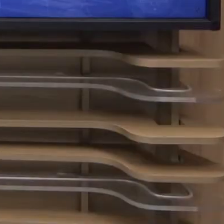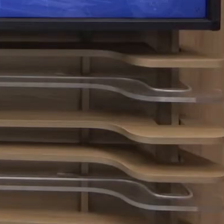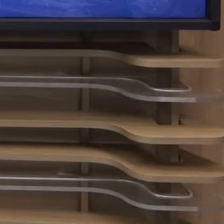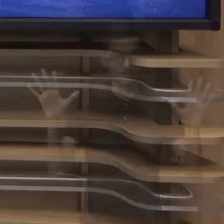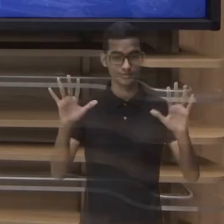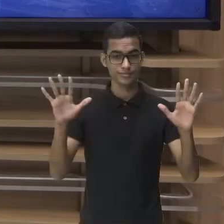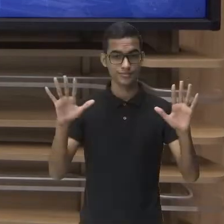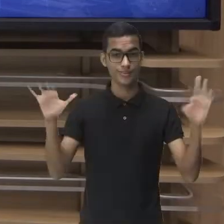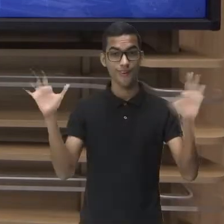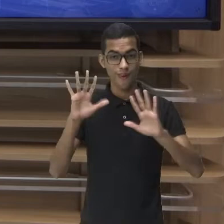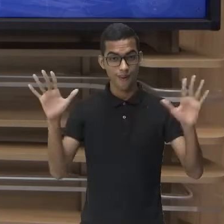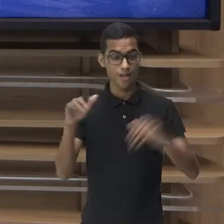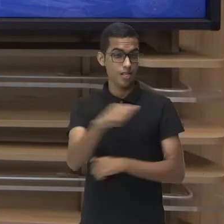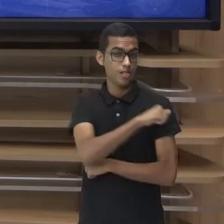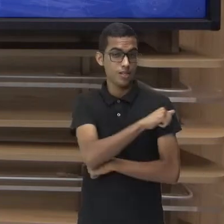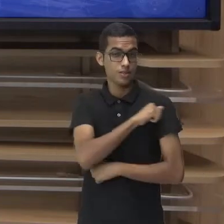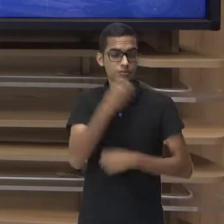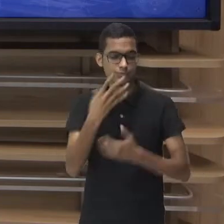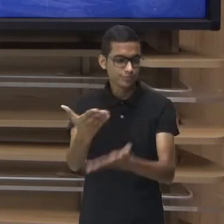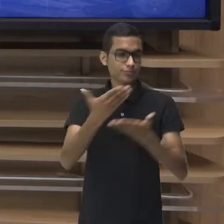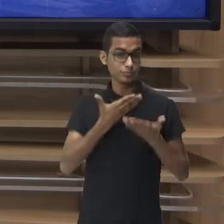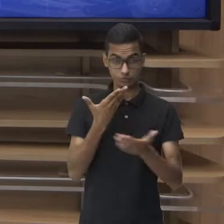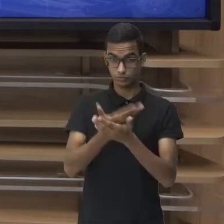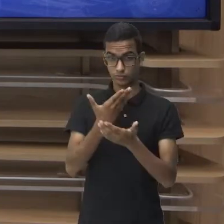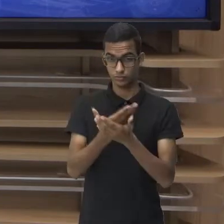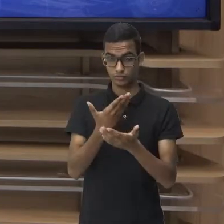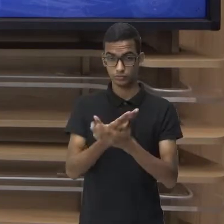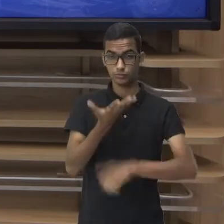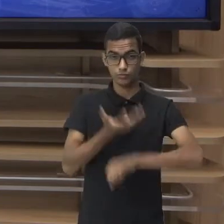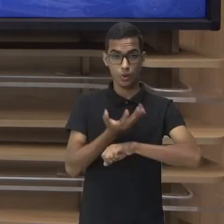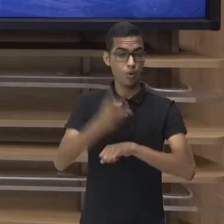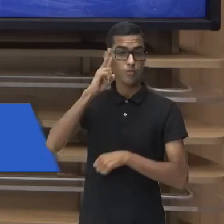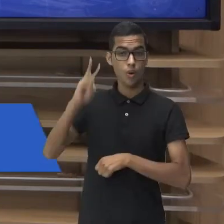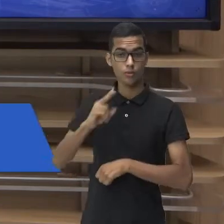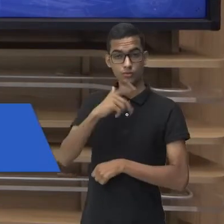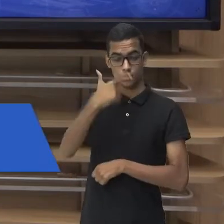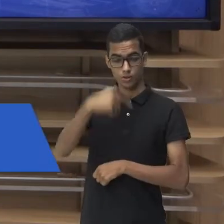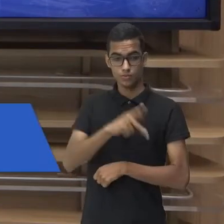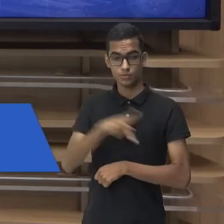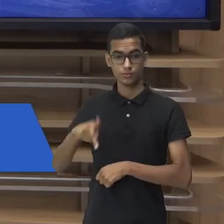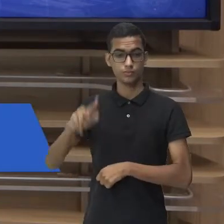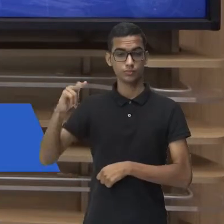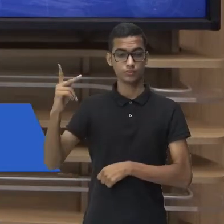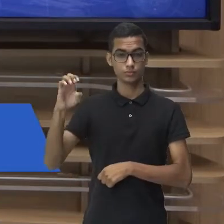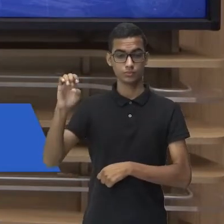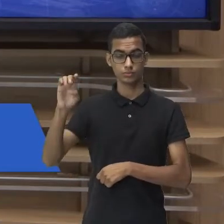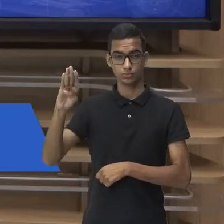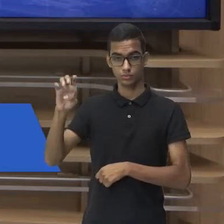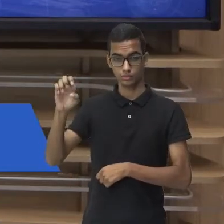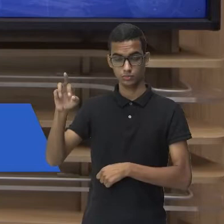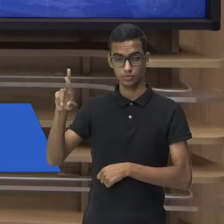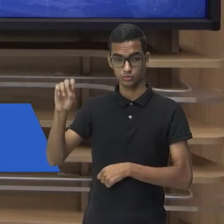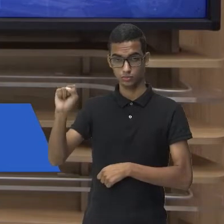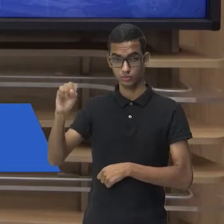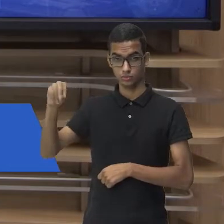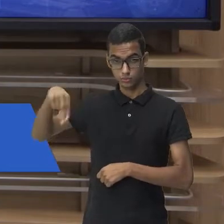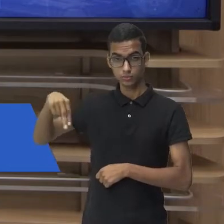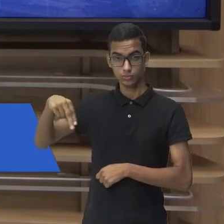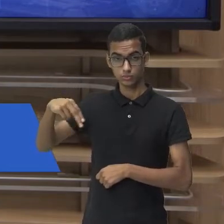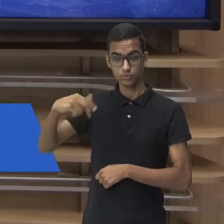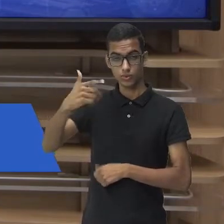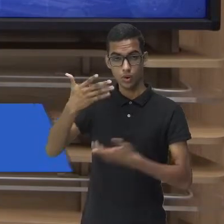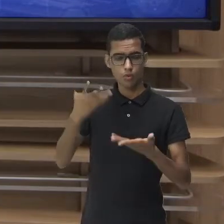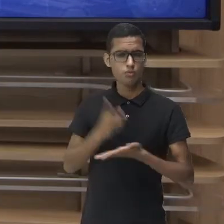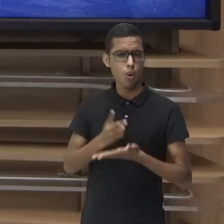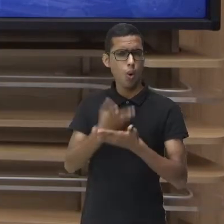alunos, sejam todos bem-vindos a mais uma aula de História. Eu sou o professor Eberson e hoje nós vamos continuar o assunto aí